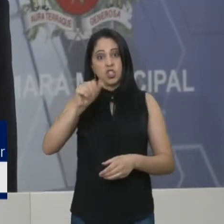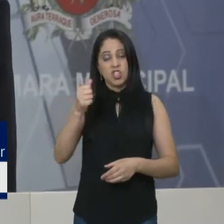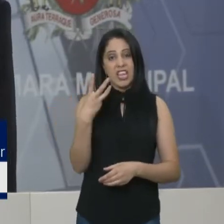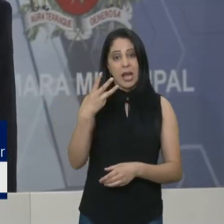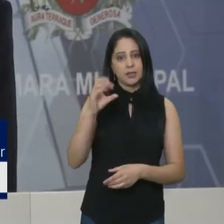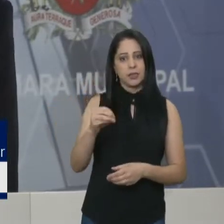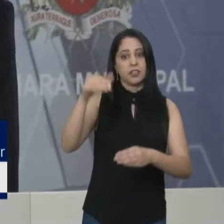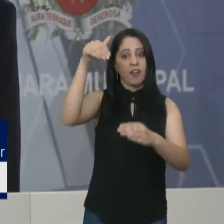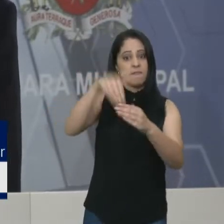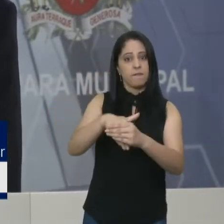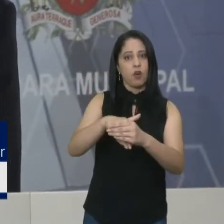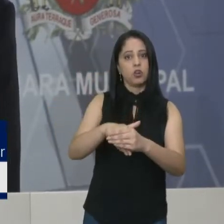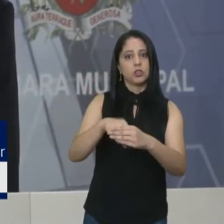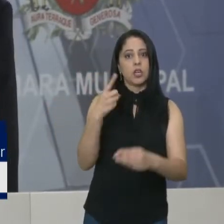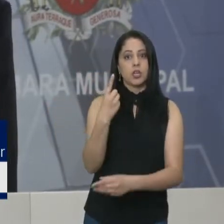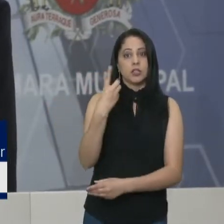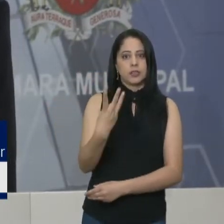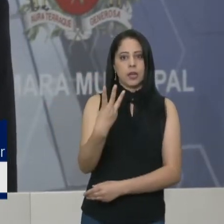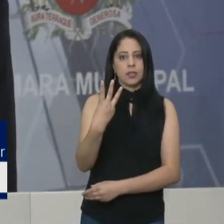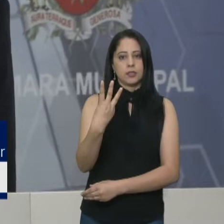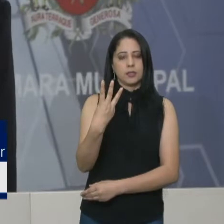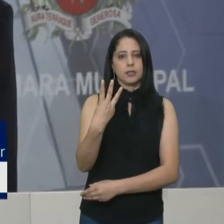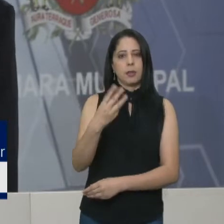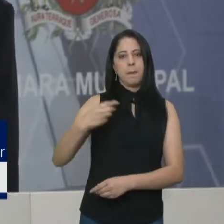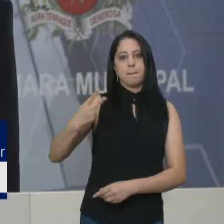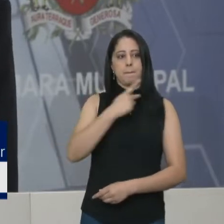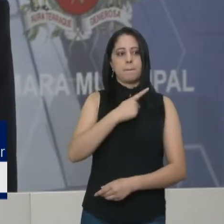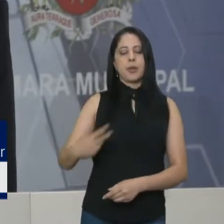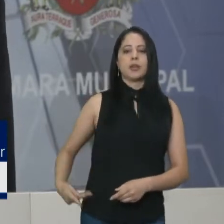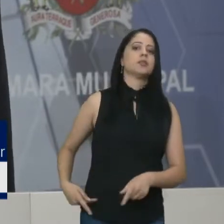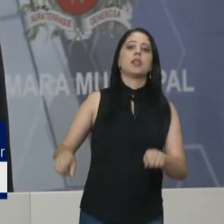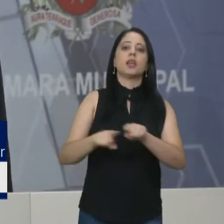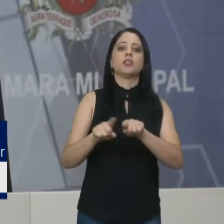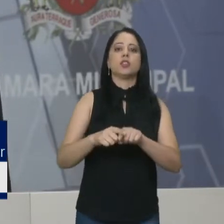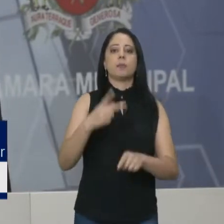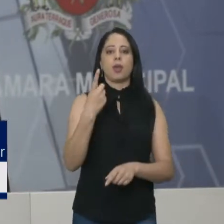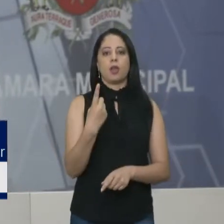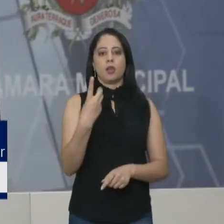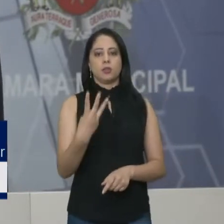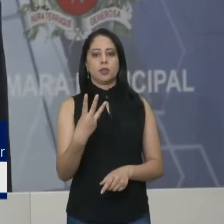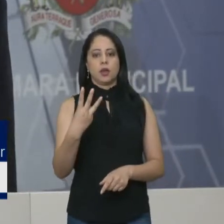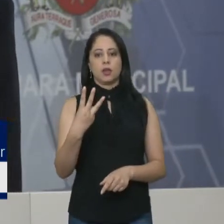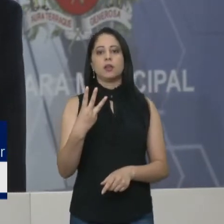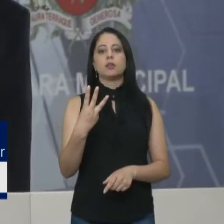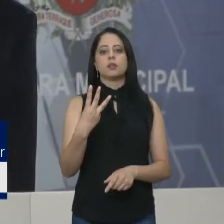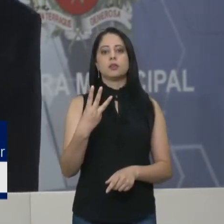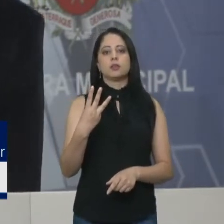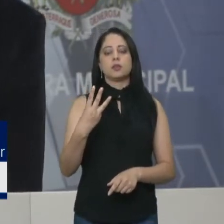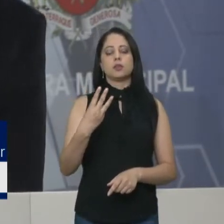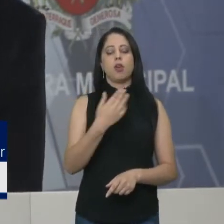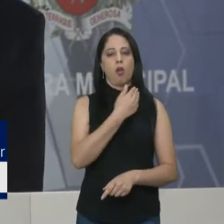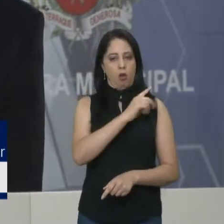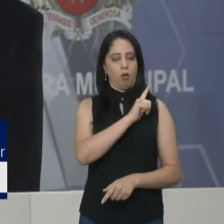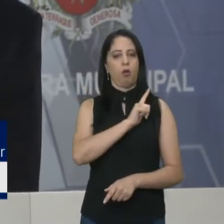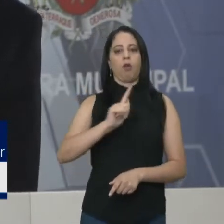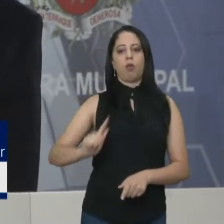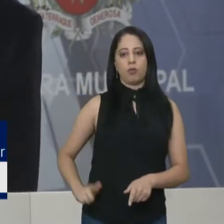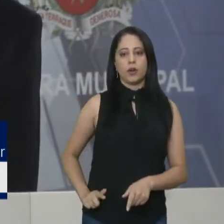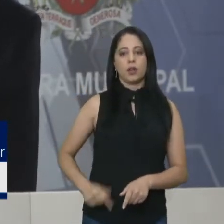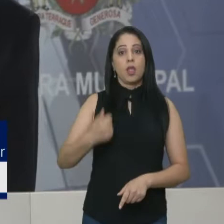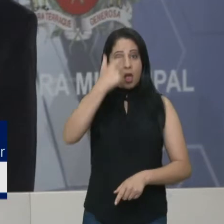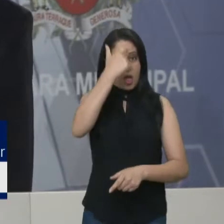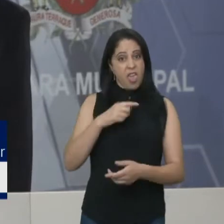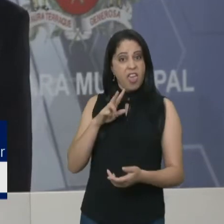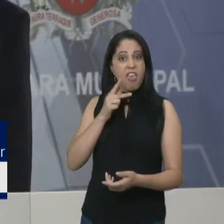Dia 30, vote no 13 para presidente e 13 para governador. Isso que eu estou falando aqui, eu estou